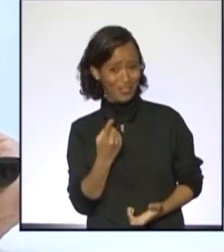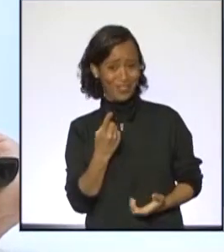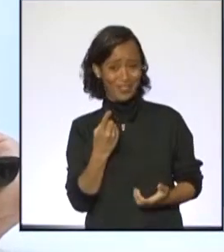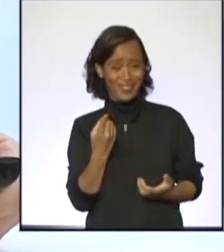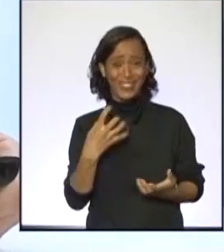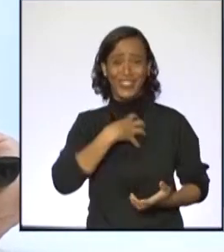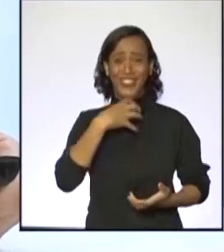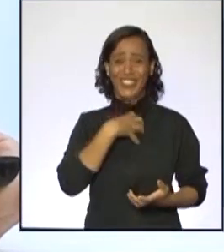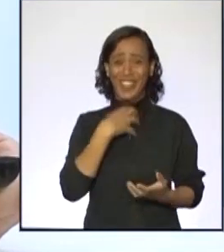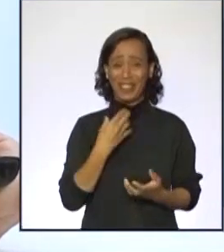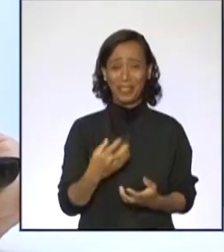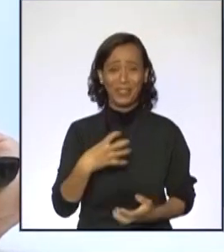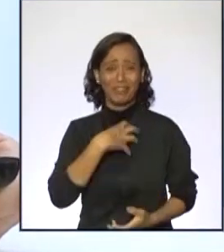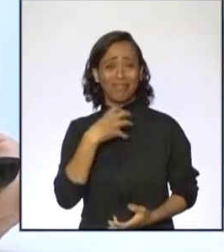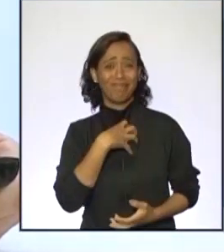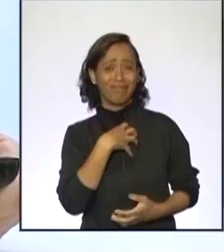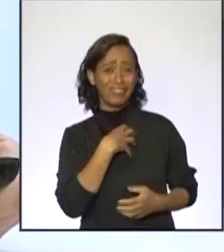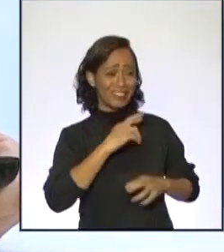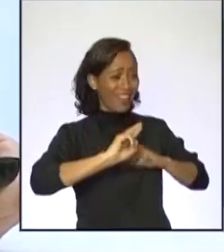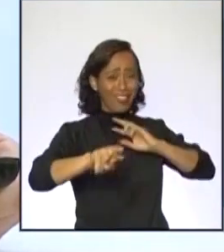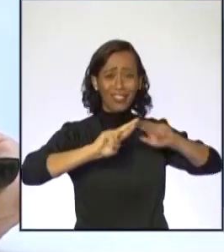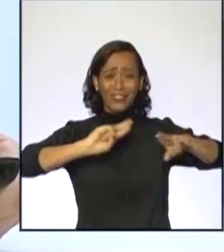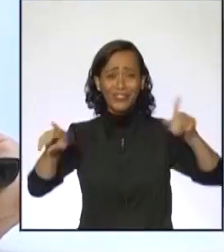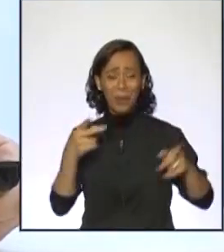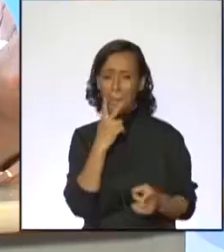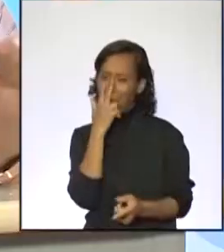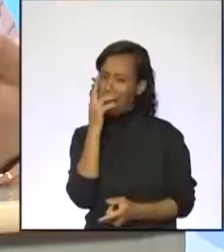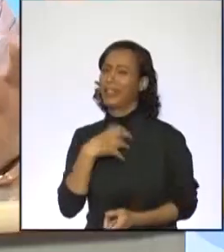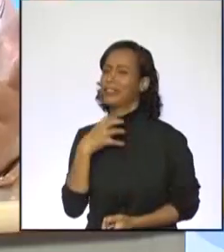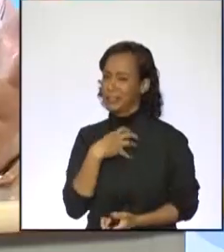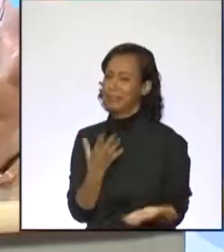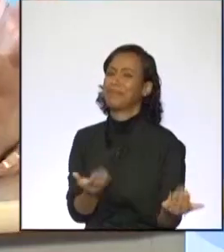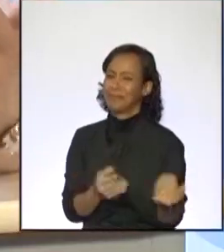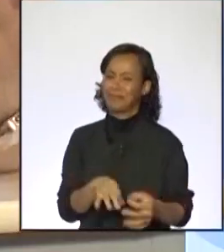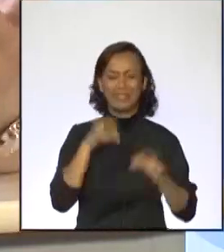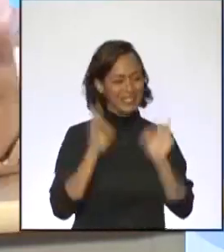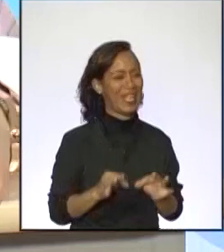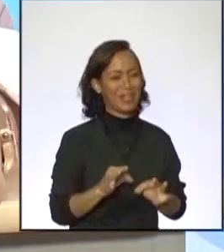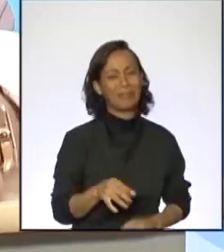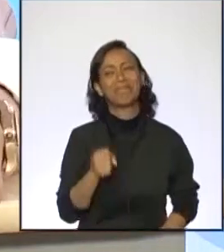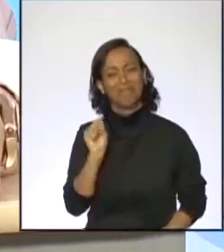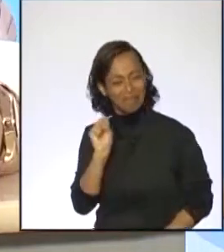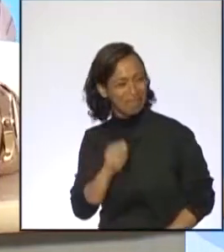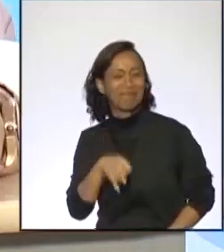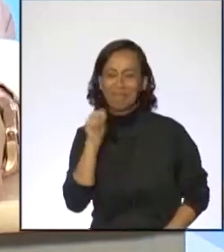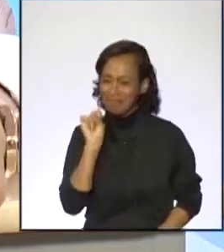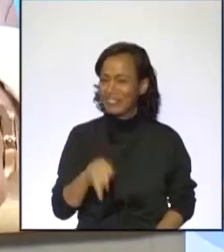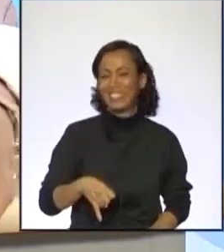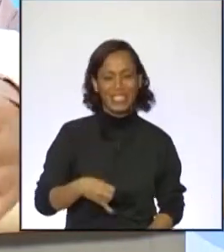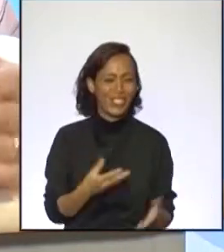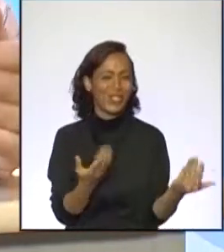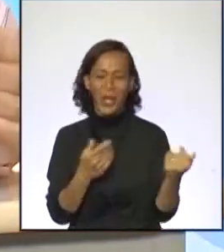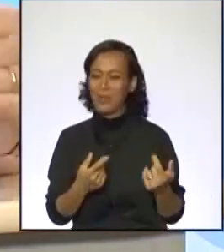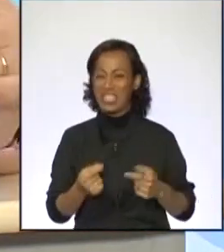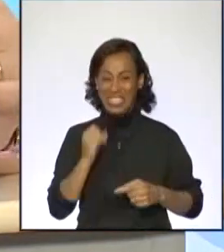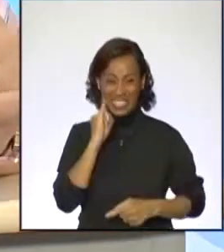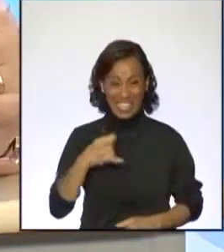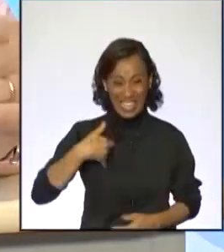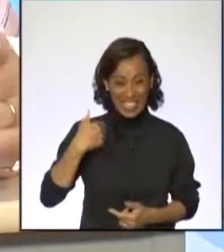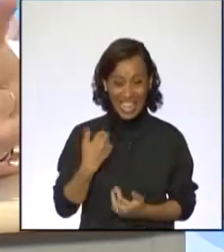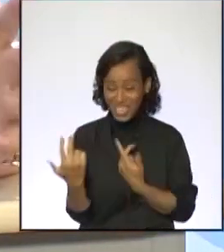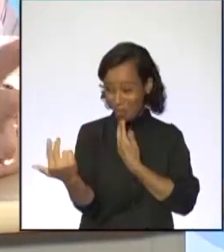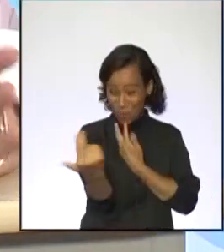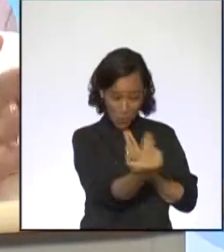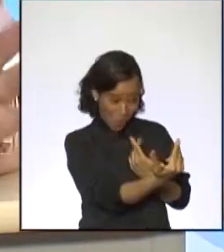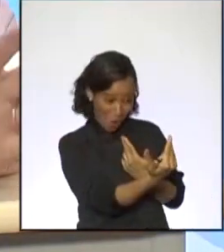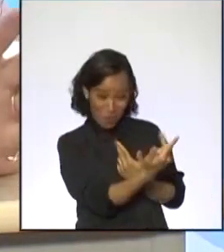falando, e eu estou vendo aqui que a reação é de alguém jovem, né? Porque Claro. Alguém da nossa geração aqui, alguém